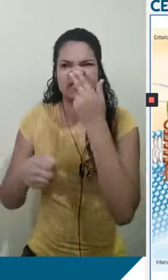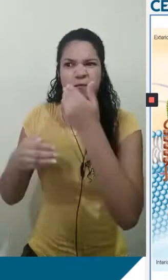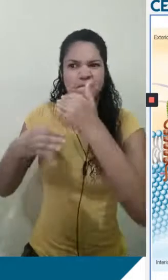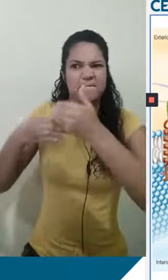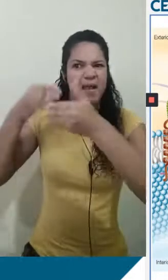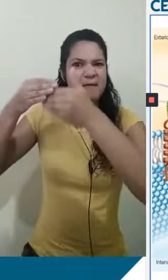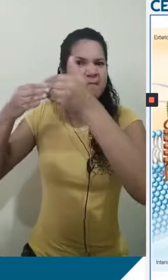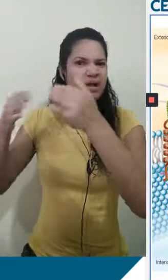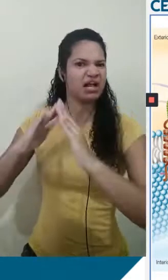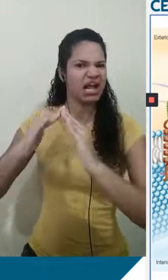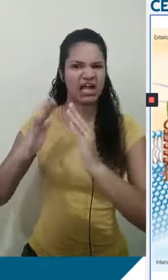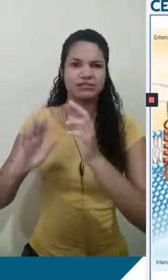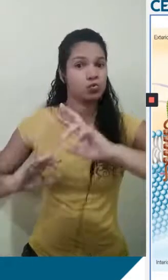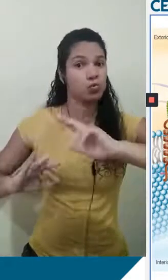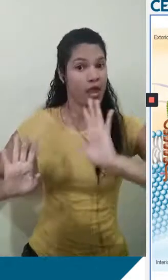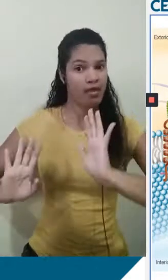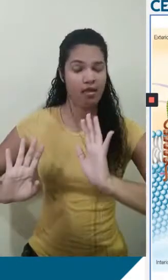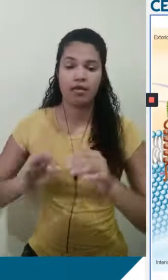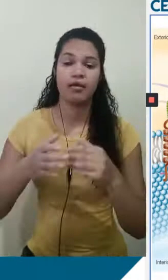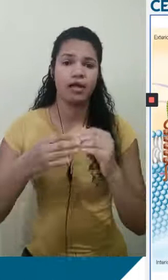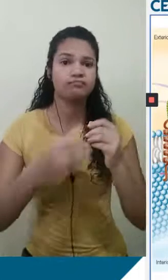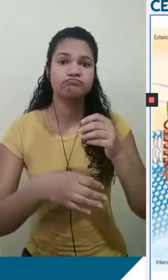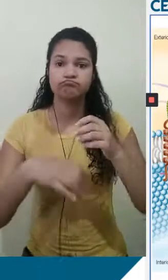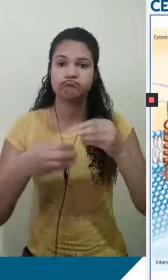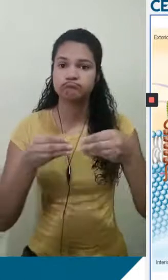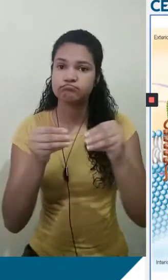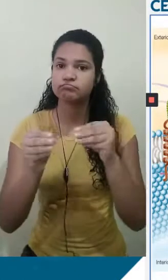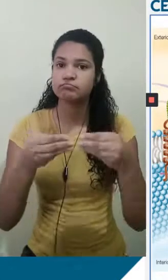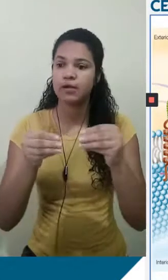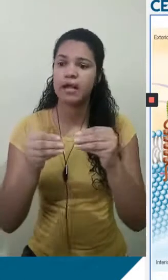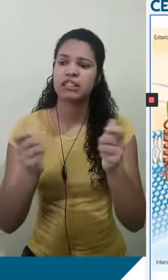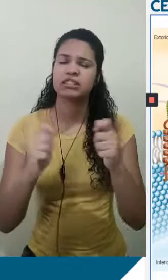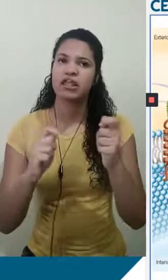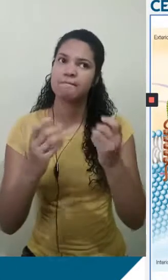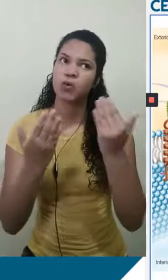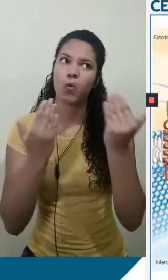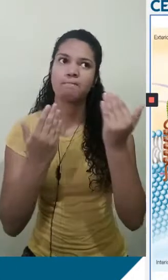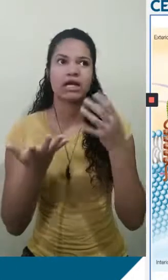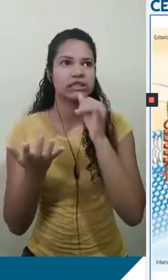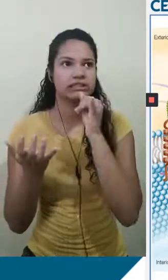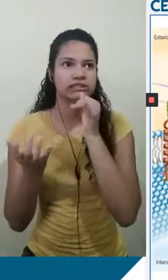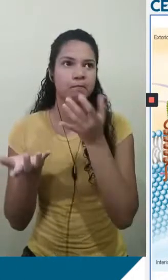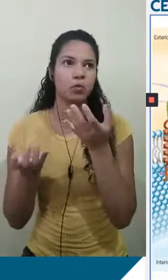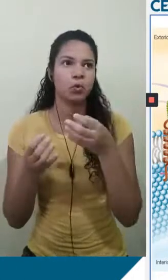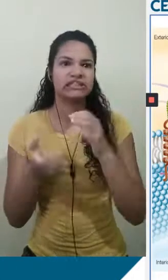olha a bolha de sabão se movimentando constantemente. Então, isso torna